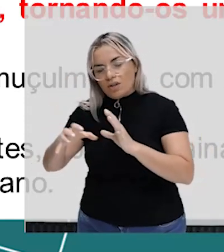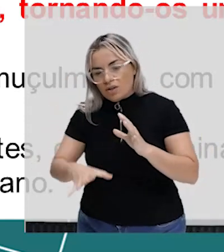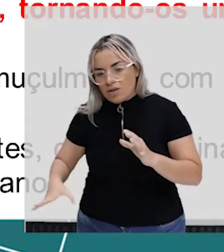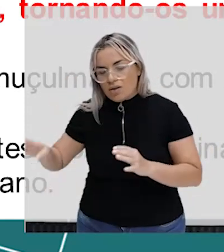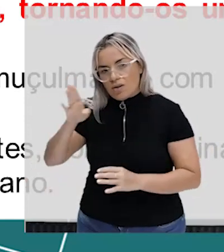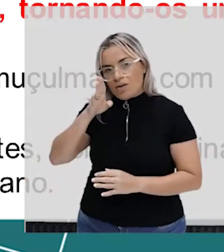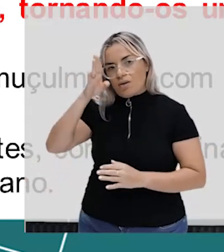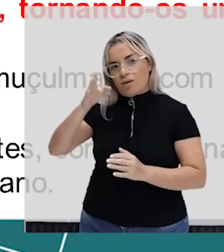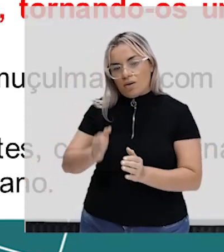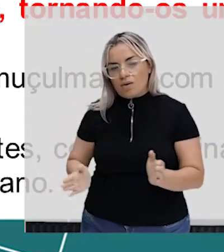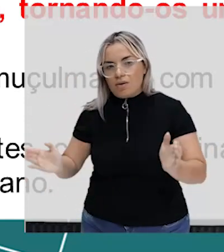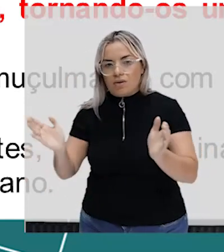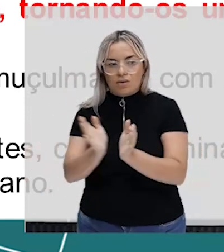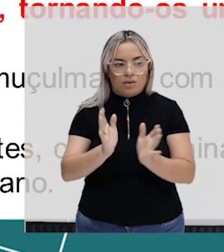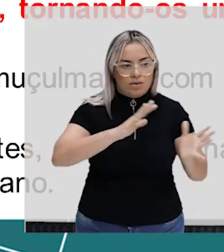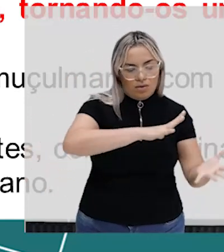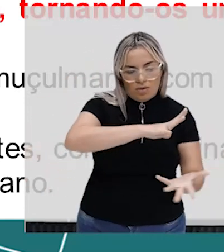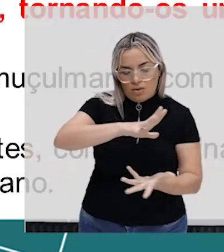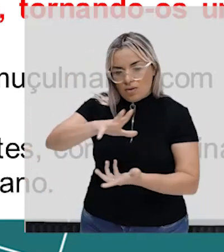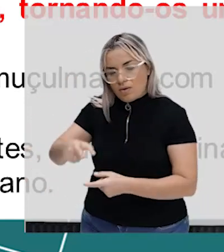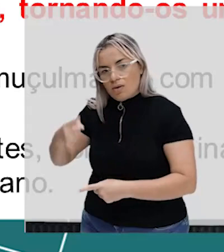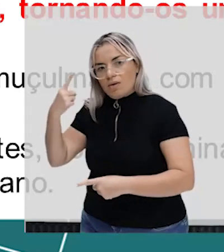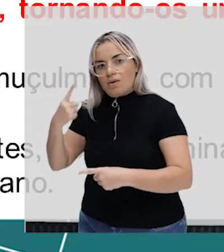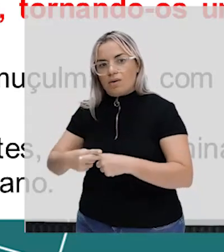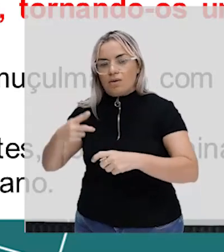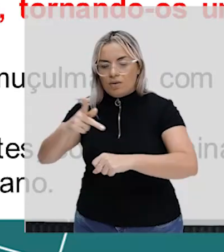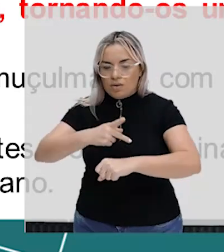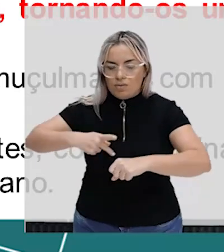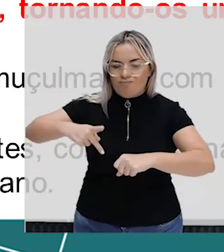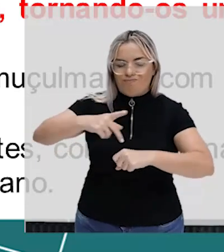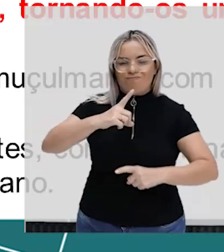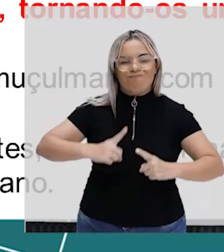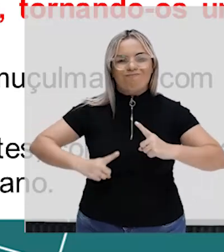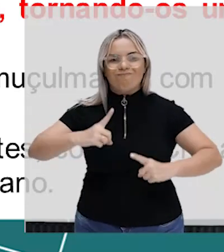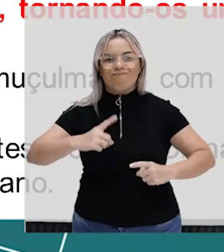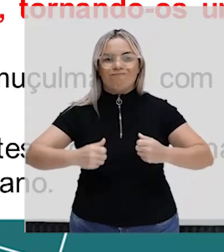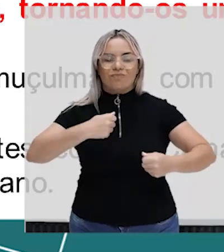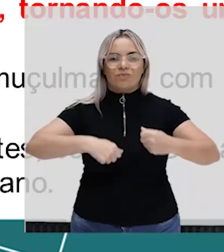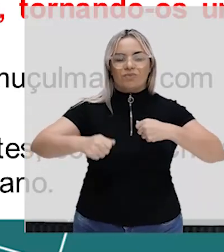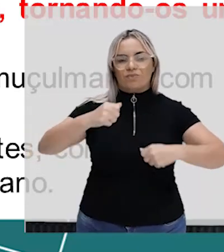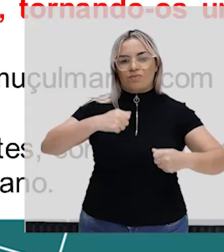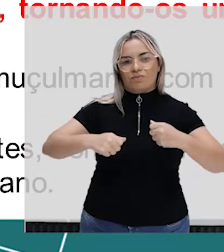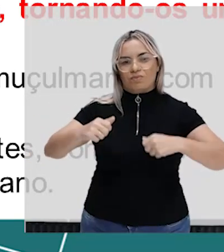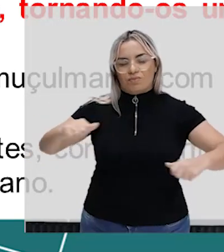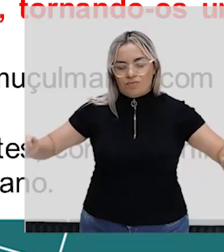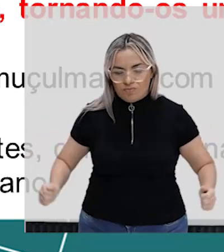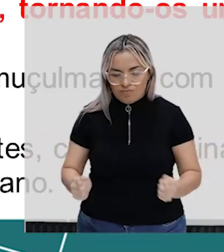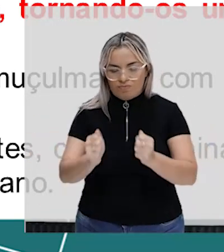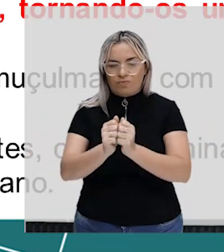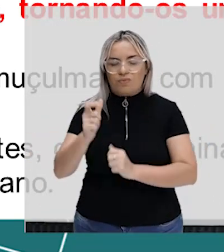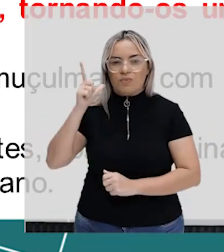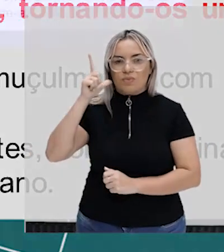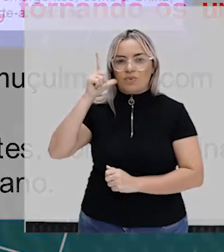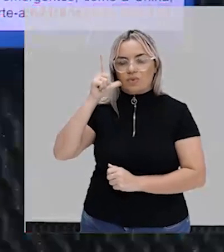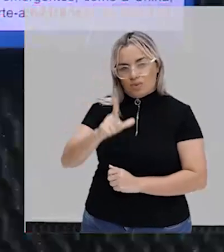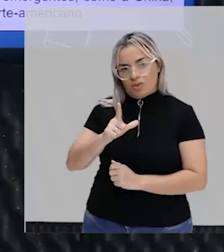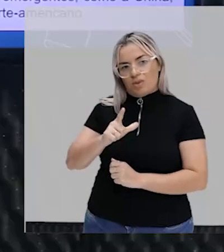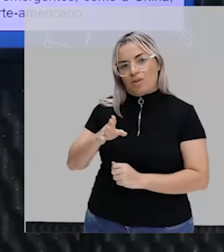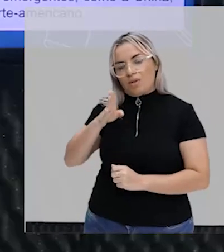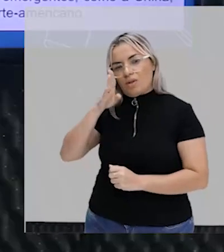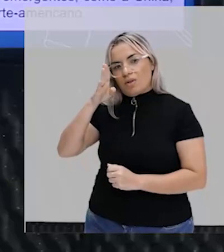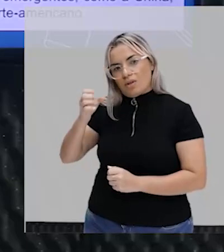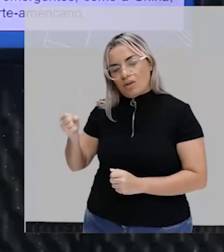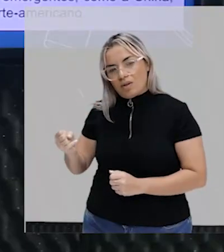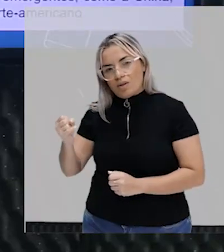bloco econômico do mundo, porque os países ali dinamizam, né, a sua economia e juntos eles conseguem fazer frente, por exemplo, à